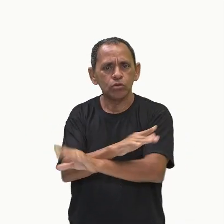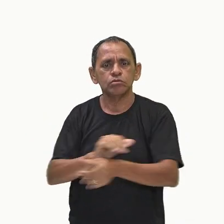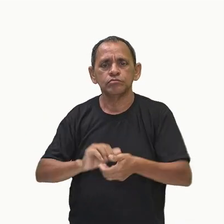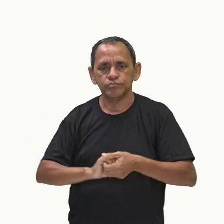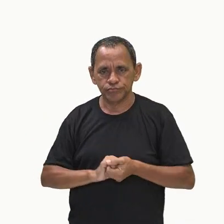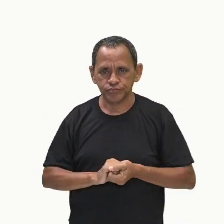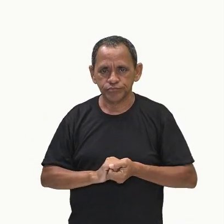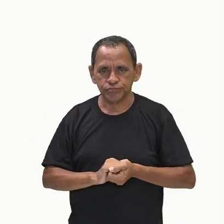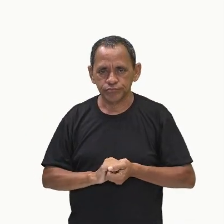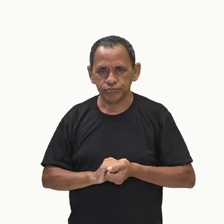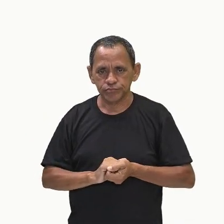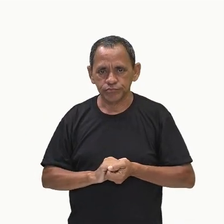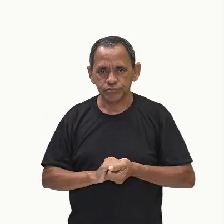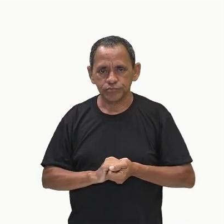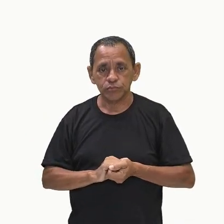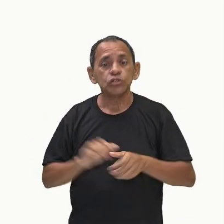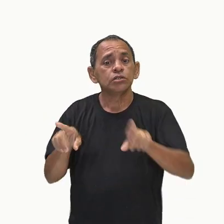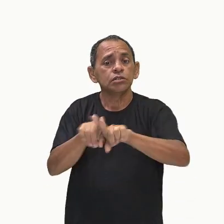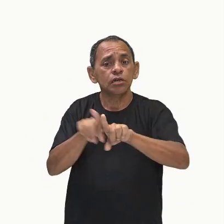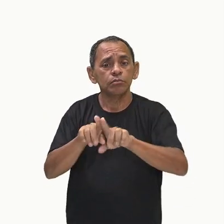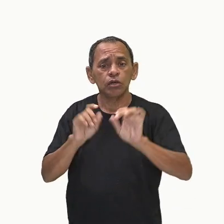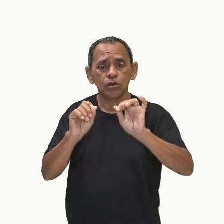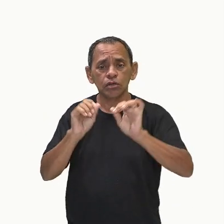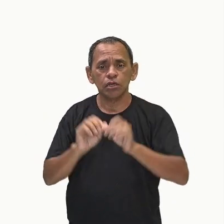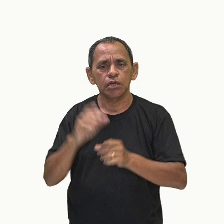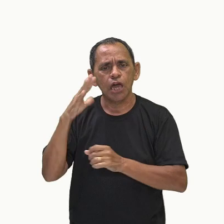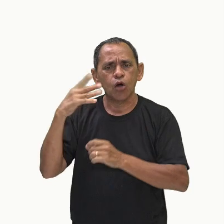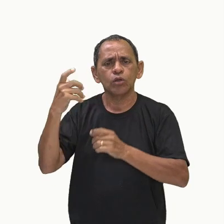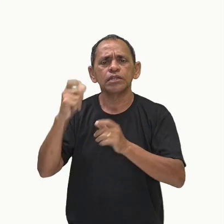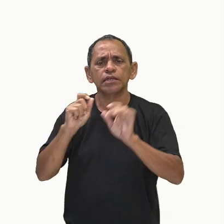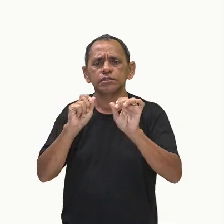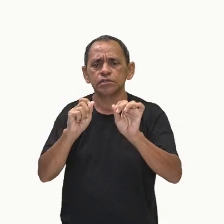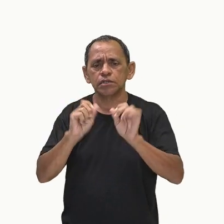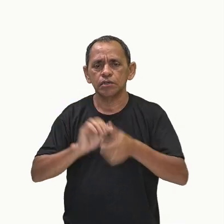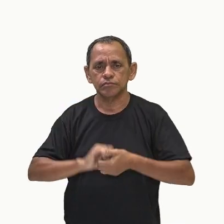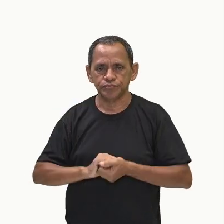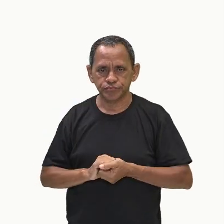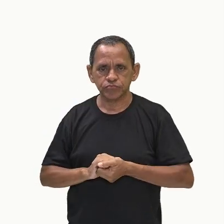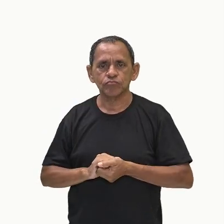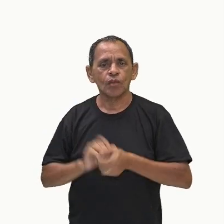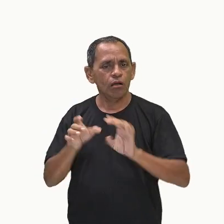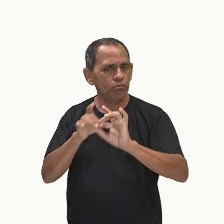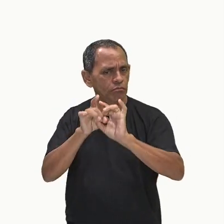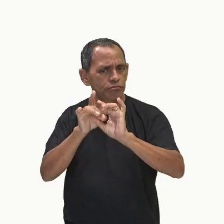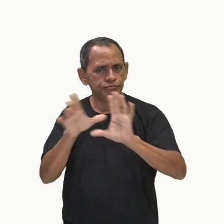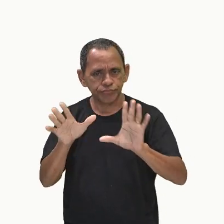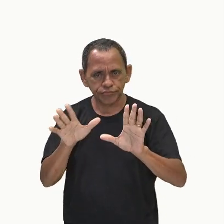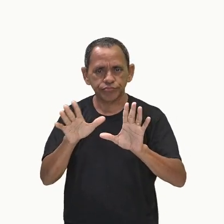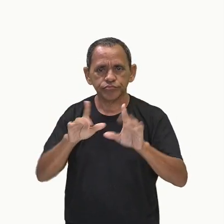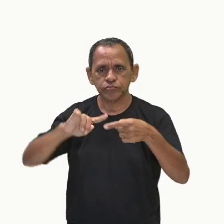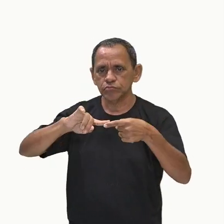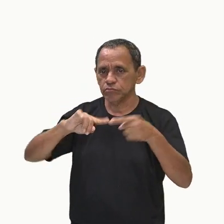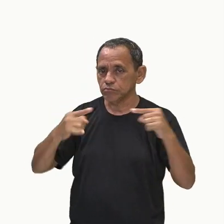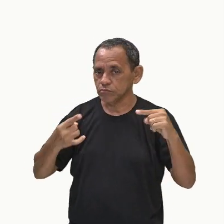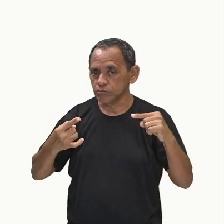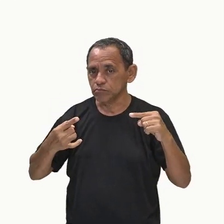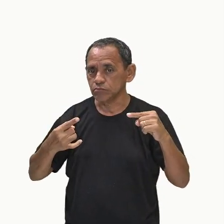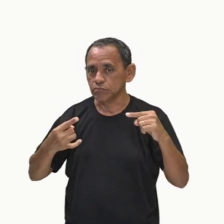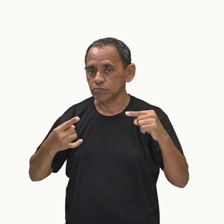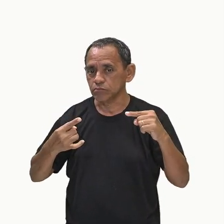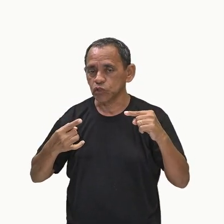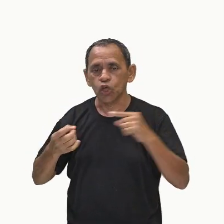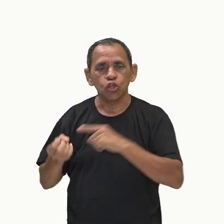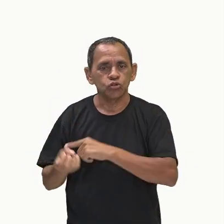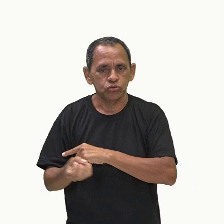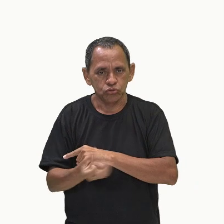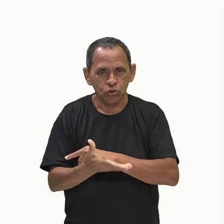transcrição. E vai ocorrer uma liberação, né? O RNA recém-sintetizado